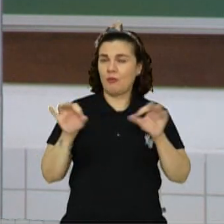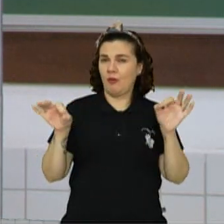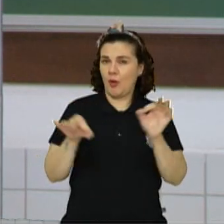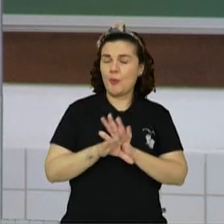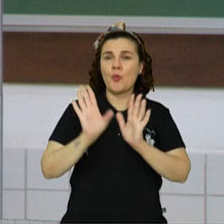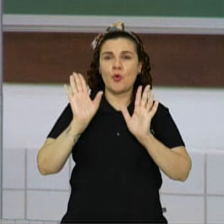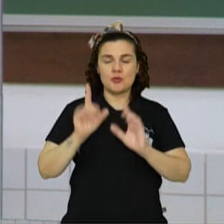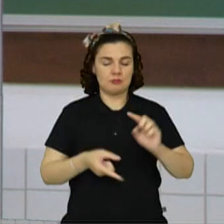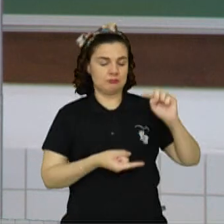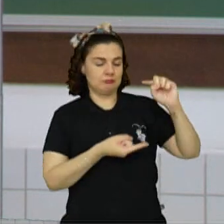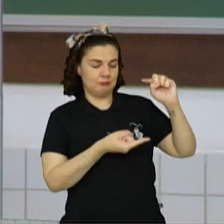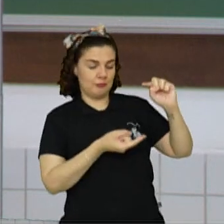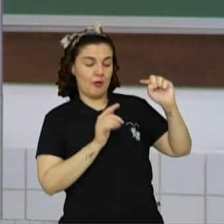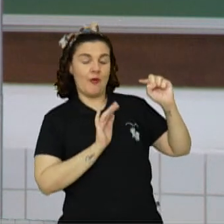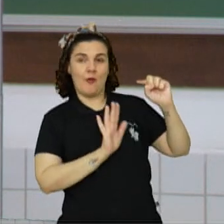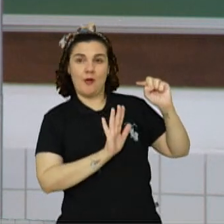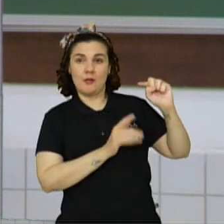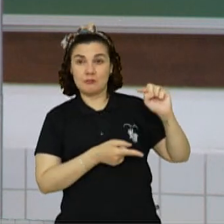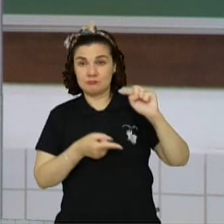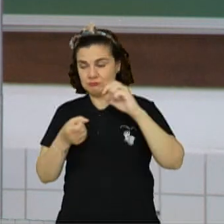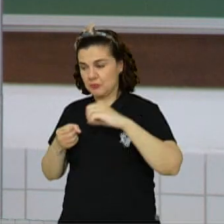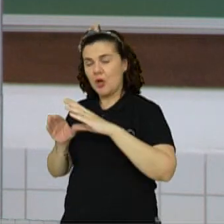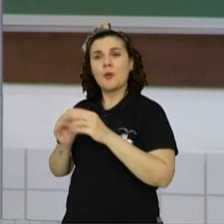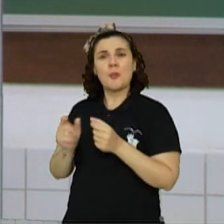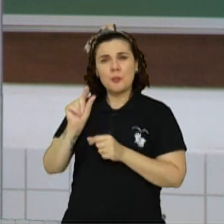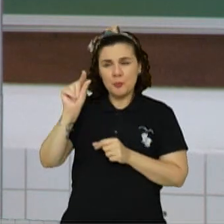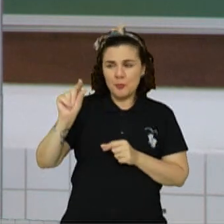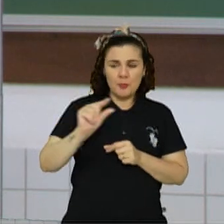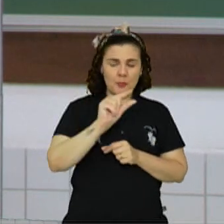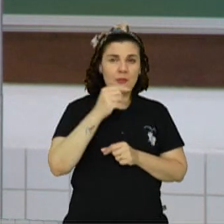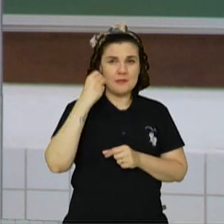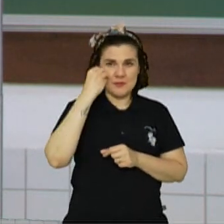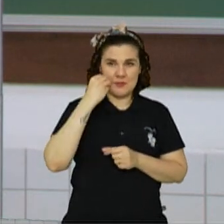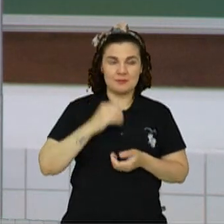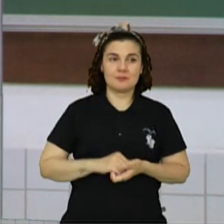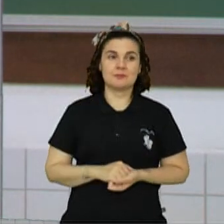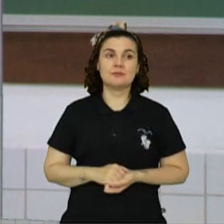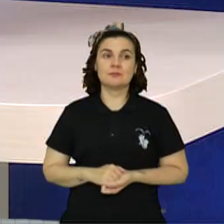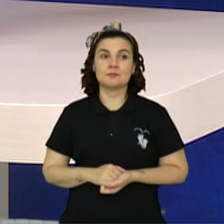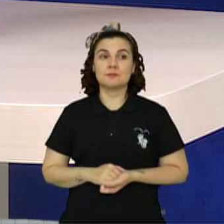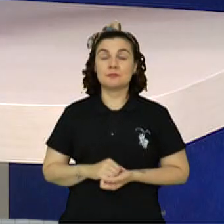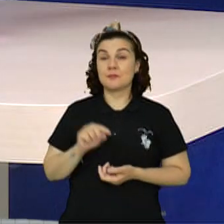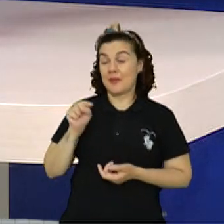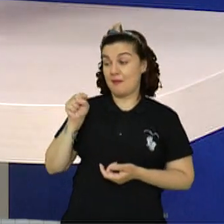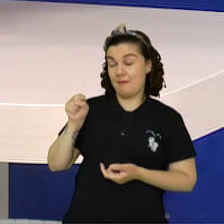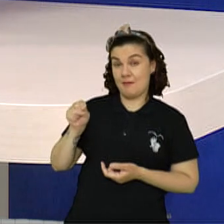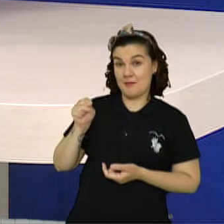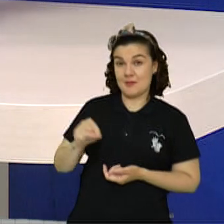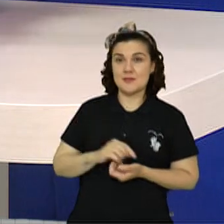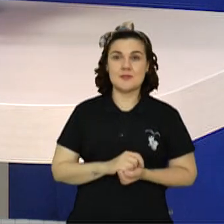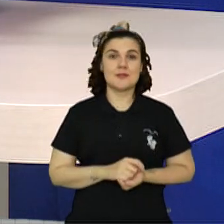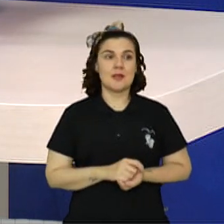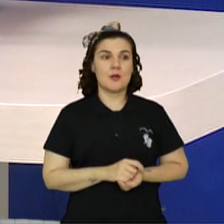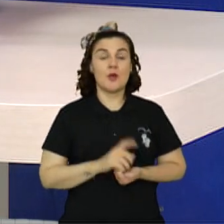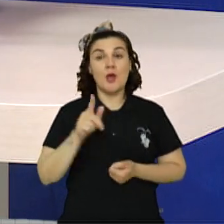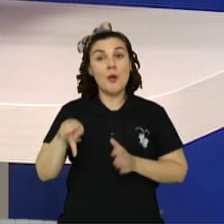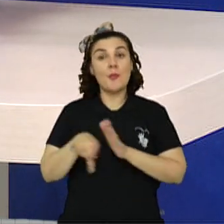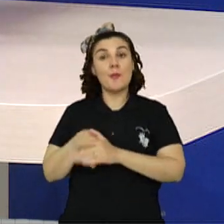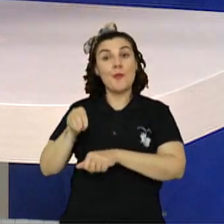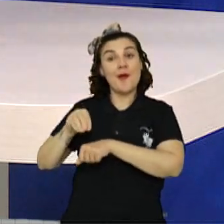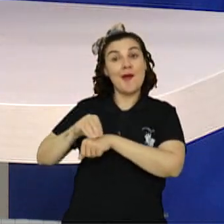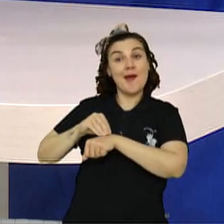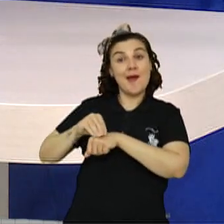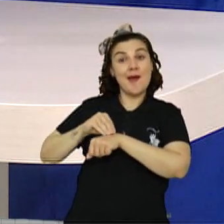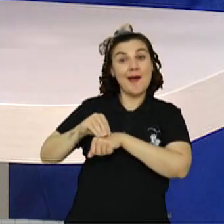fora, está lá no vidro, lá esperando alguém passar? Pega um pouquinho daquele lá para o nosso experimento. O outro aqui, pessoal, é um pouquinho de álcool,